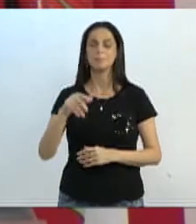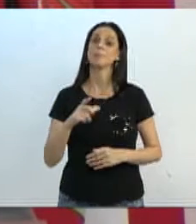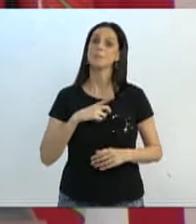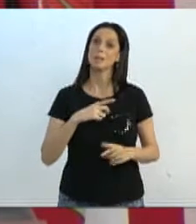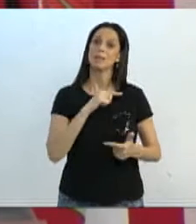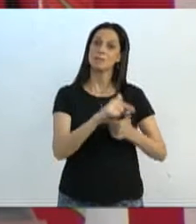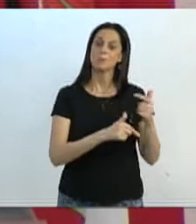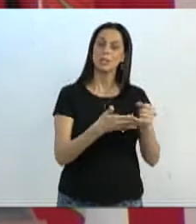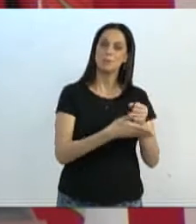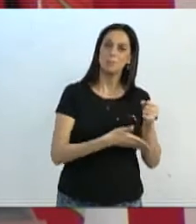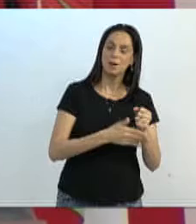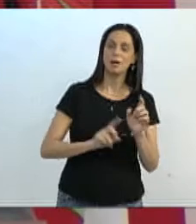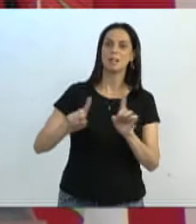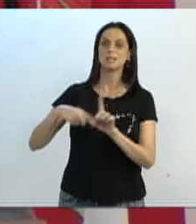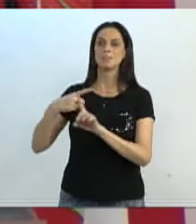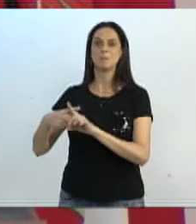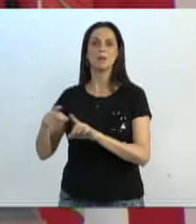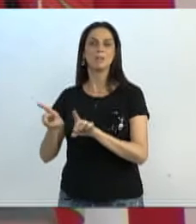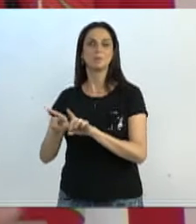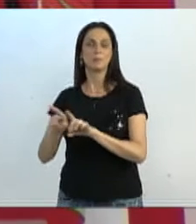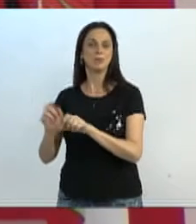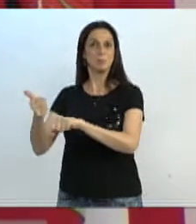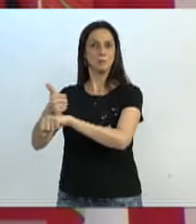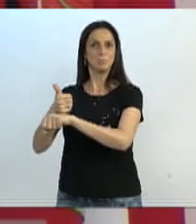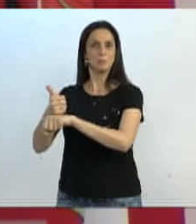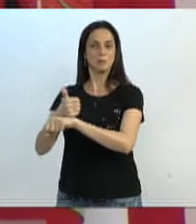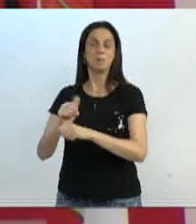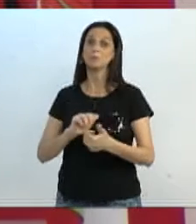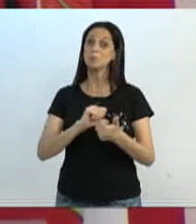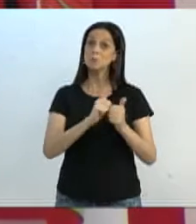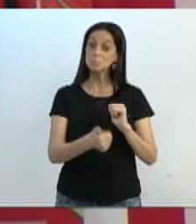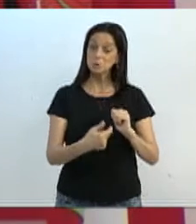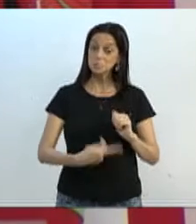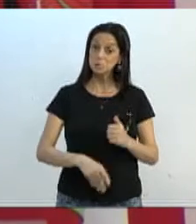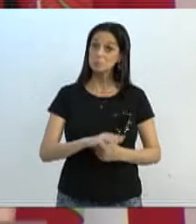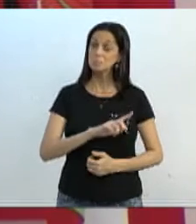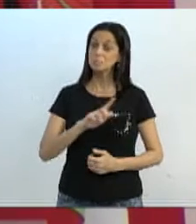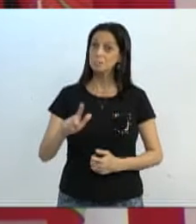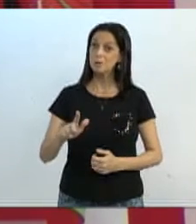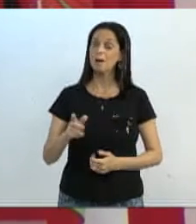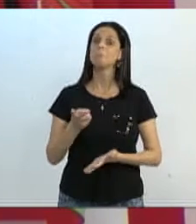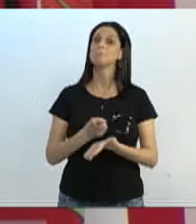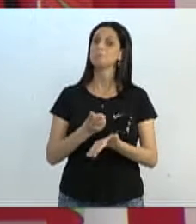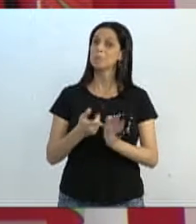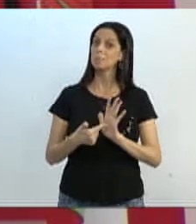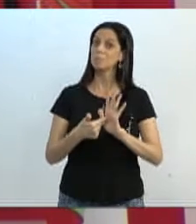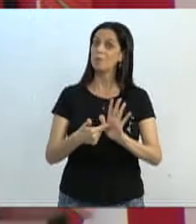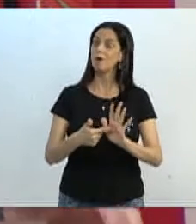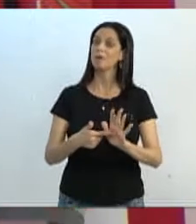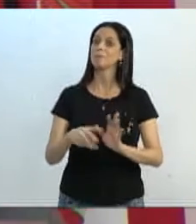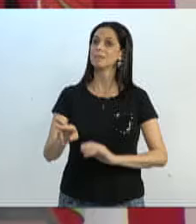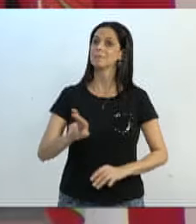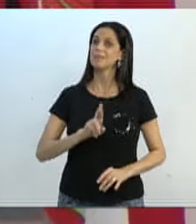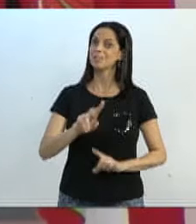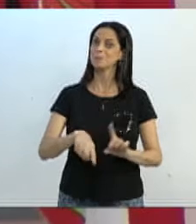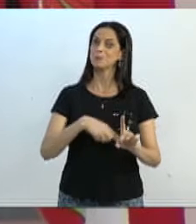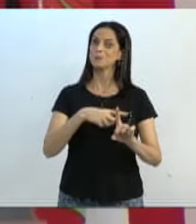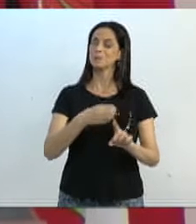de formação, é fantástico, né? Então, o esporte de Blumenau dando resultado expressivo,